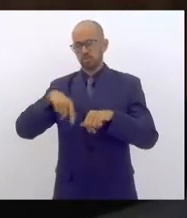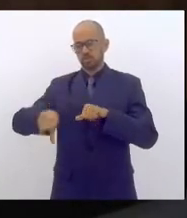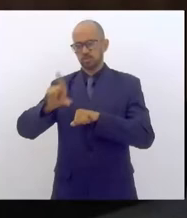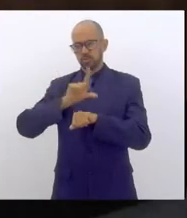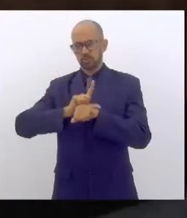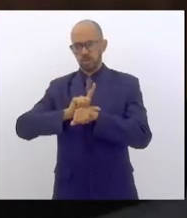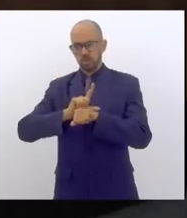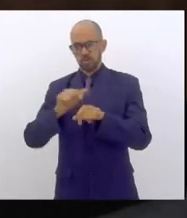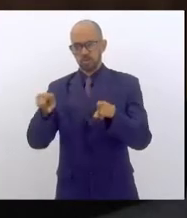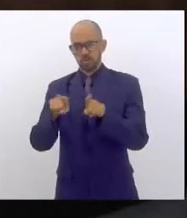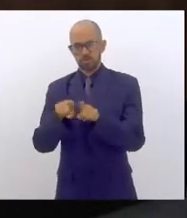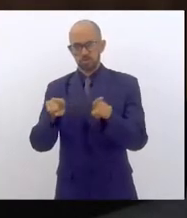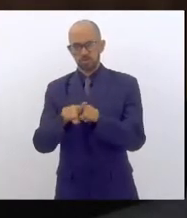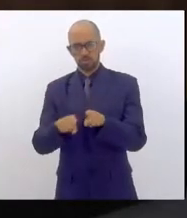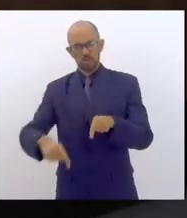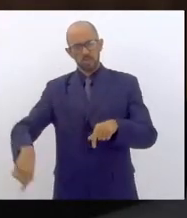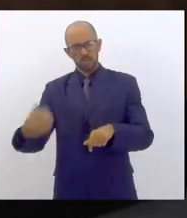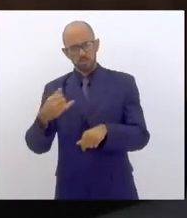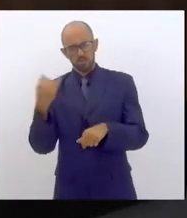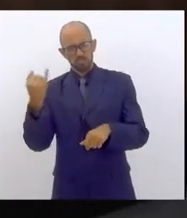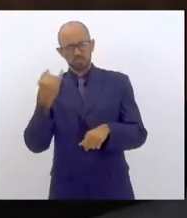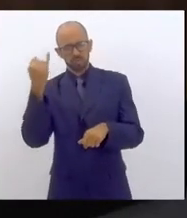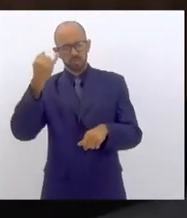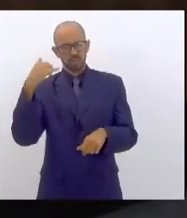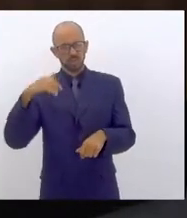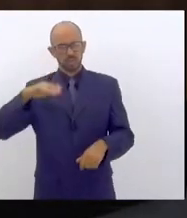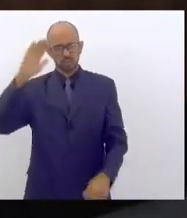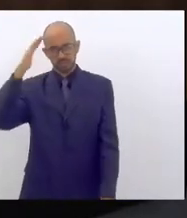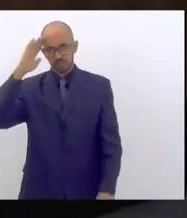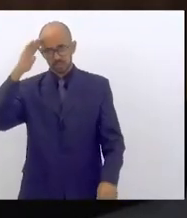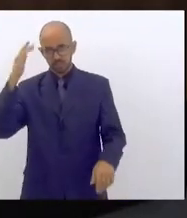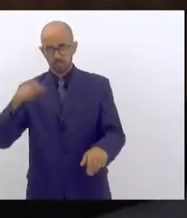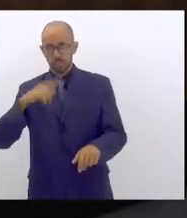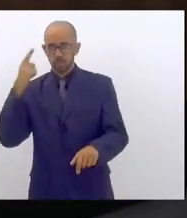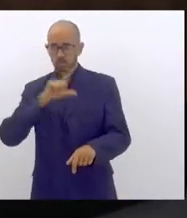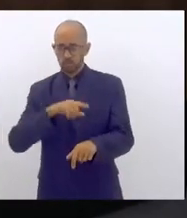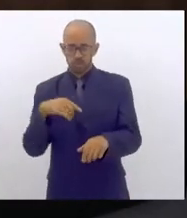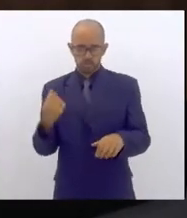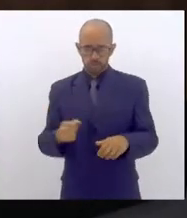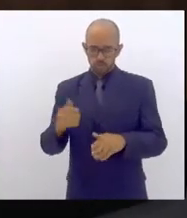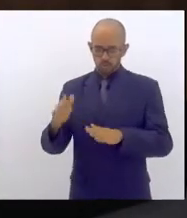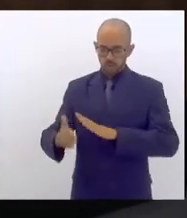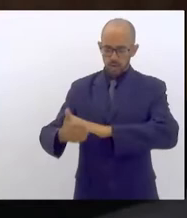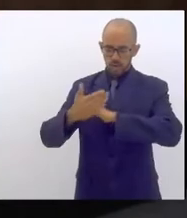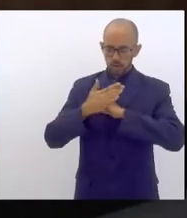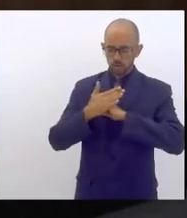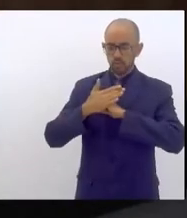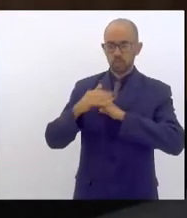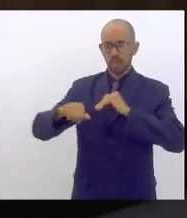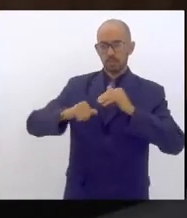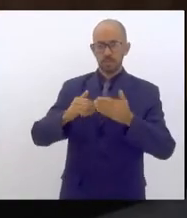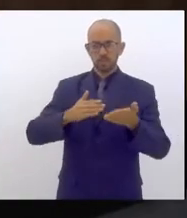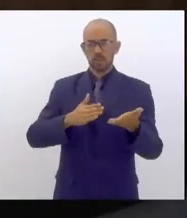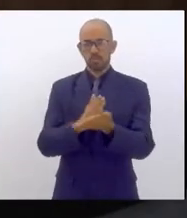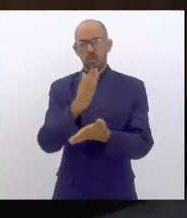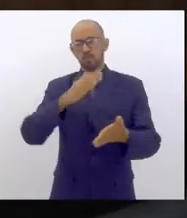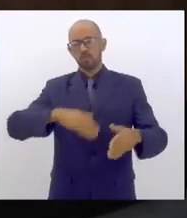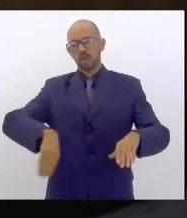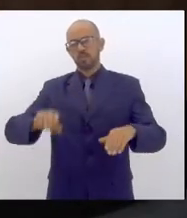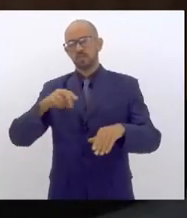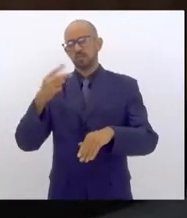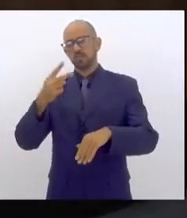que com muita sabedoria me ajudou a gente concluir essa importante vitória para o Sedaiano. É